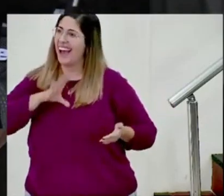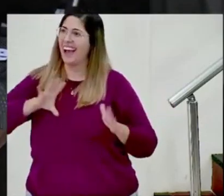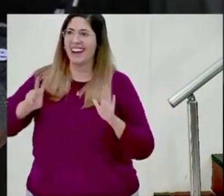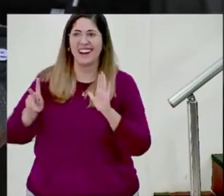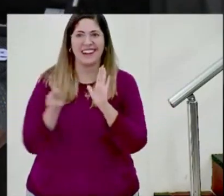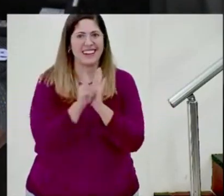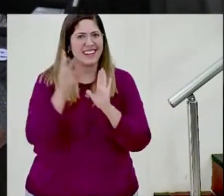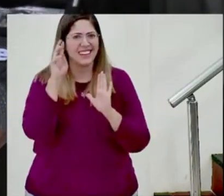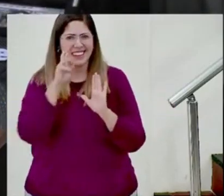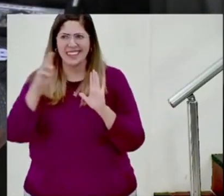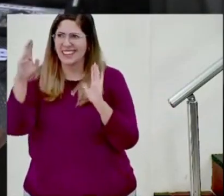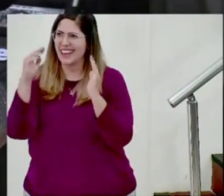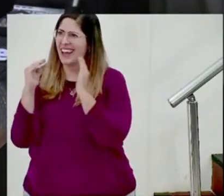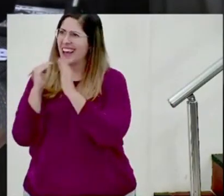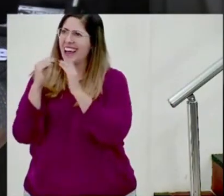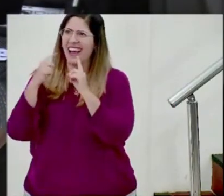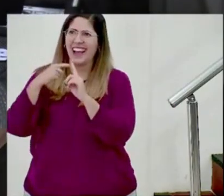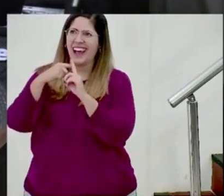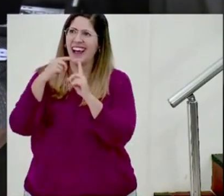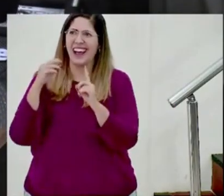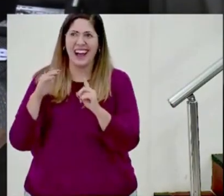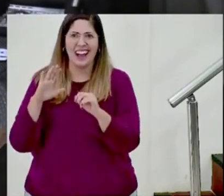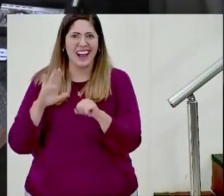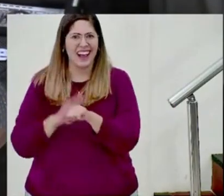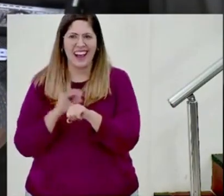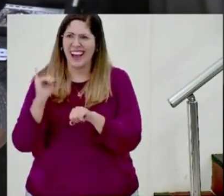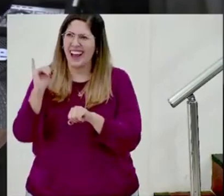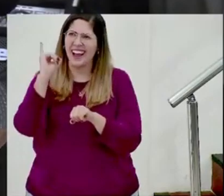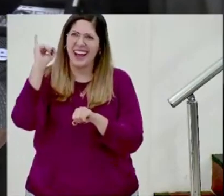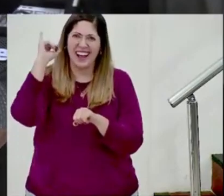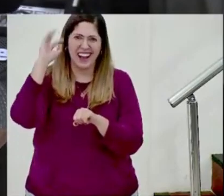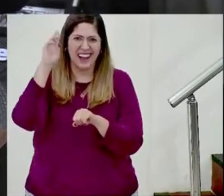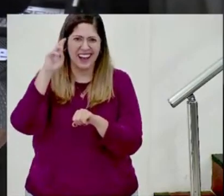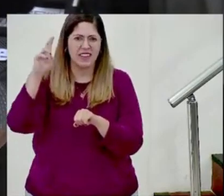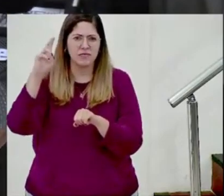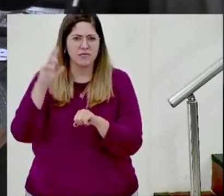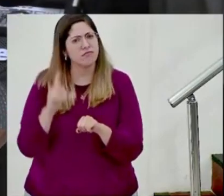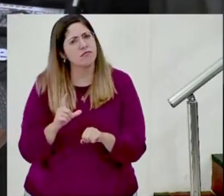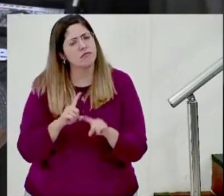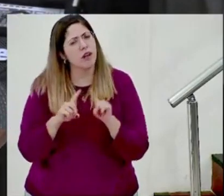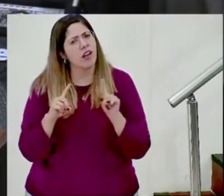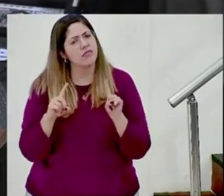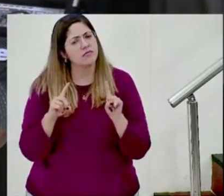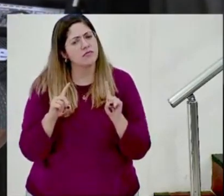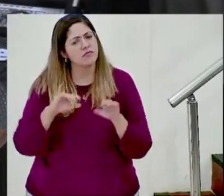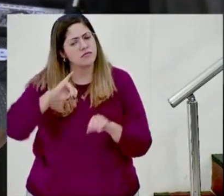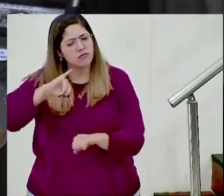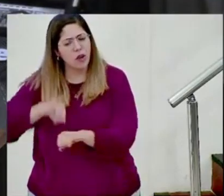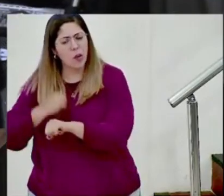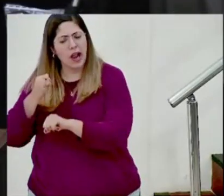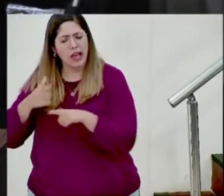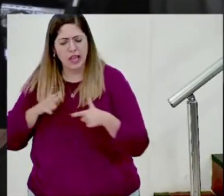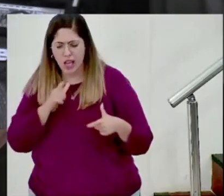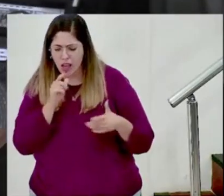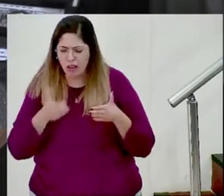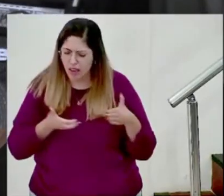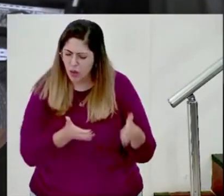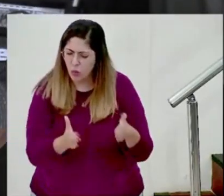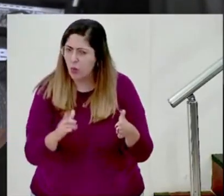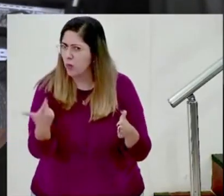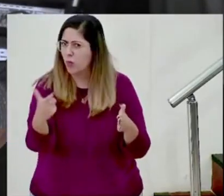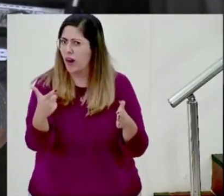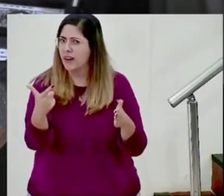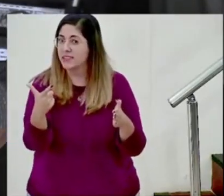das moradas do Altíssimo. Não tem rio em Jerusalém. Não passa rio lá. De que rio estamos falando? Bom,